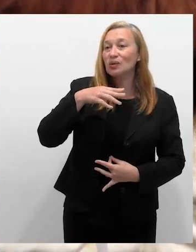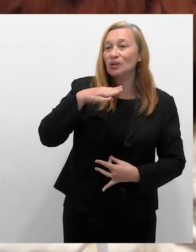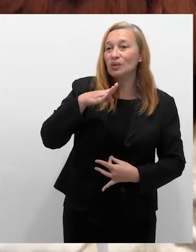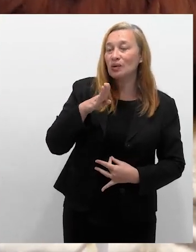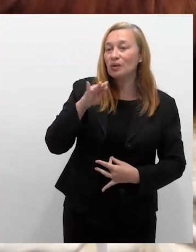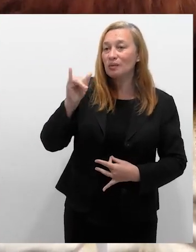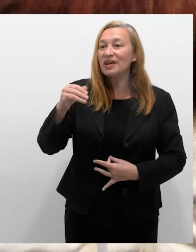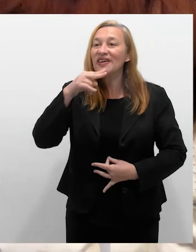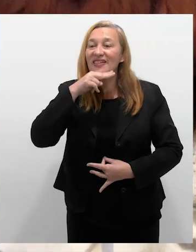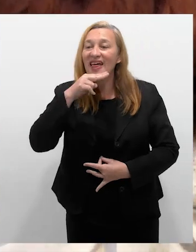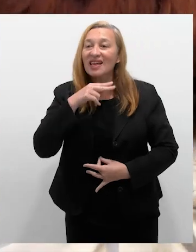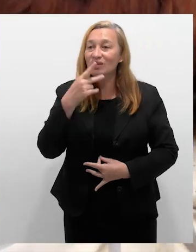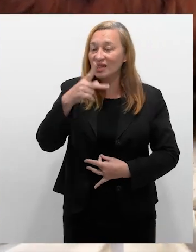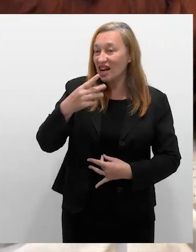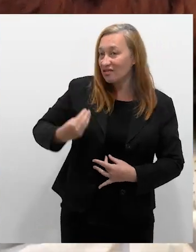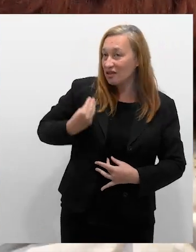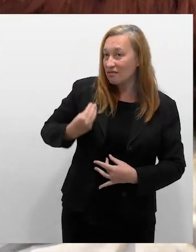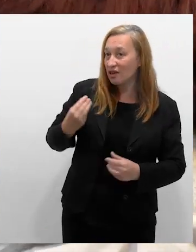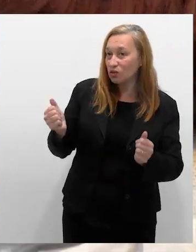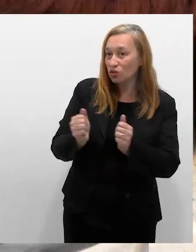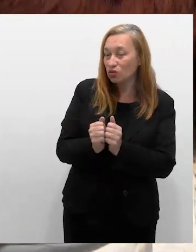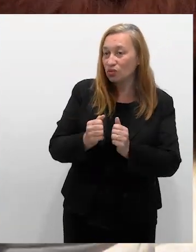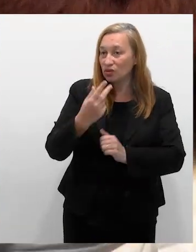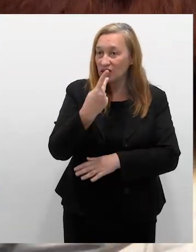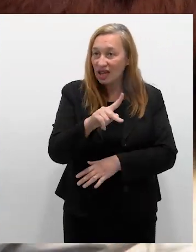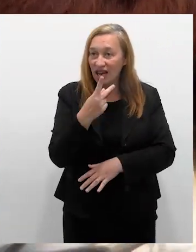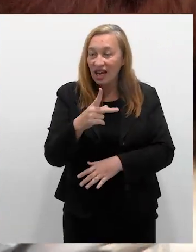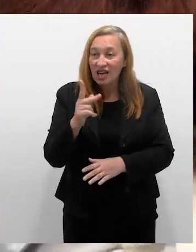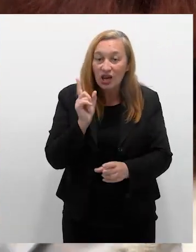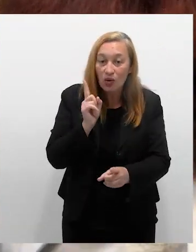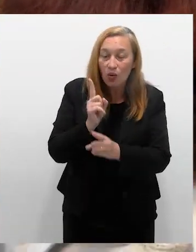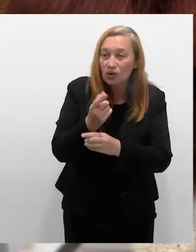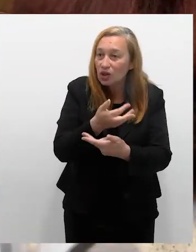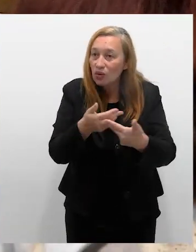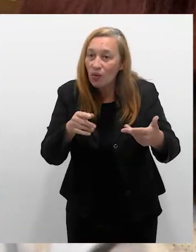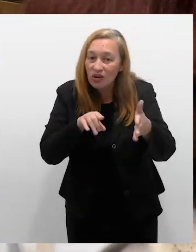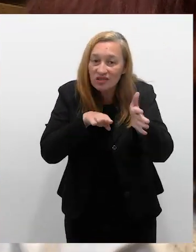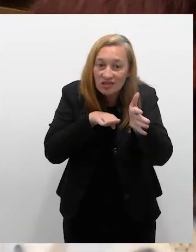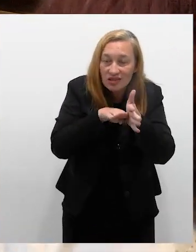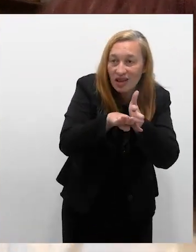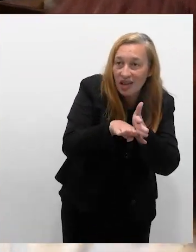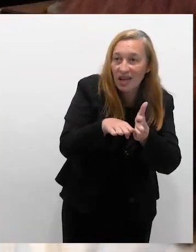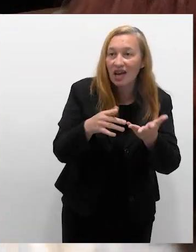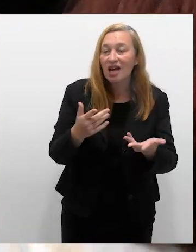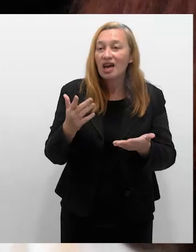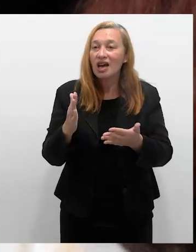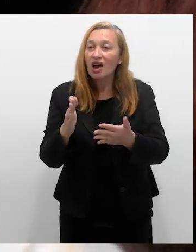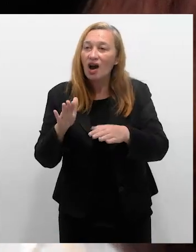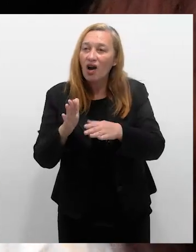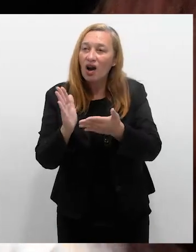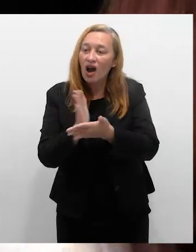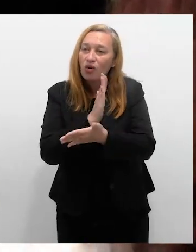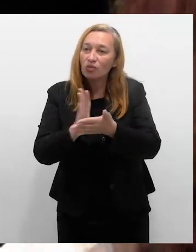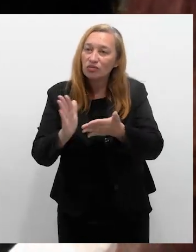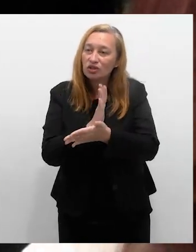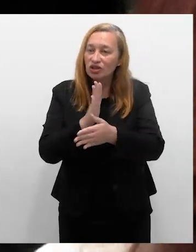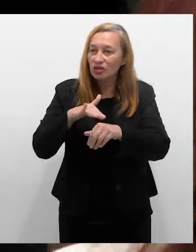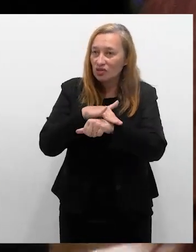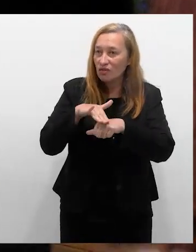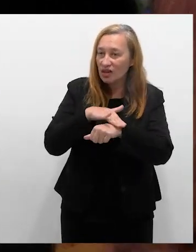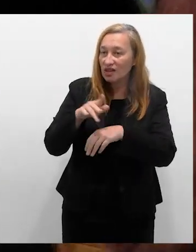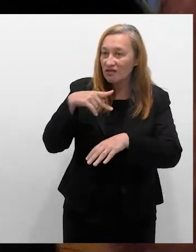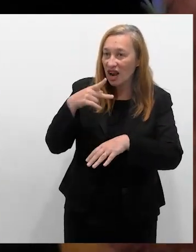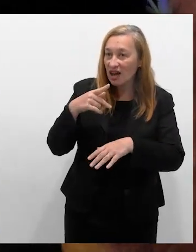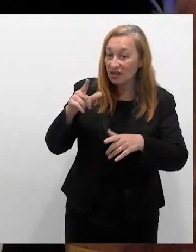serem os bisnetos dela, que estão ali vivendo no quintal, encontram umas coisas na garagem, porque aí, numa das conversas, alguém disse que